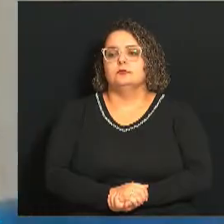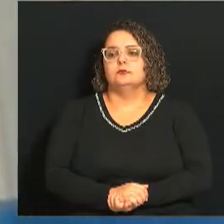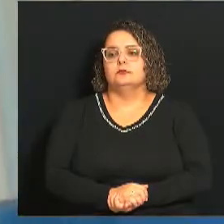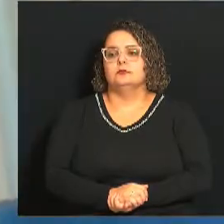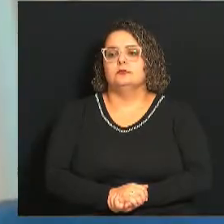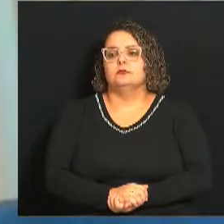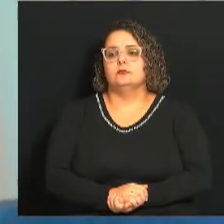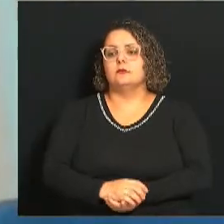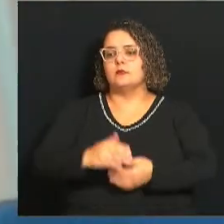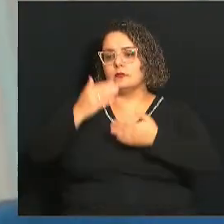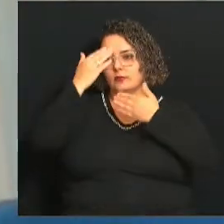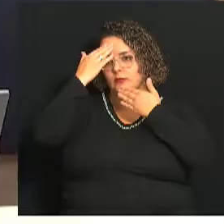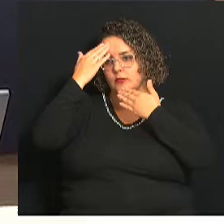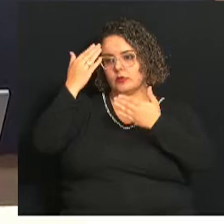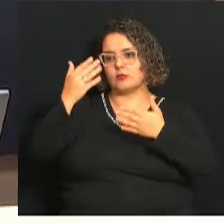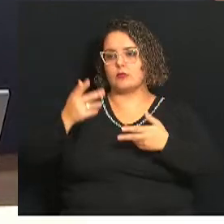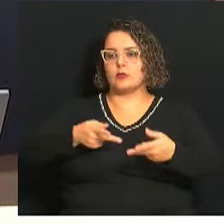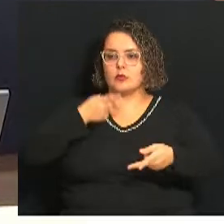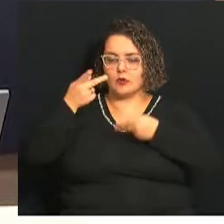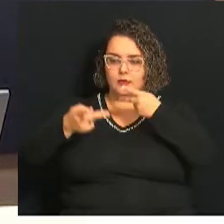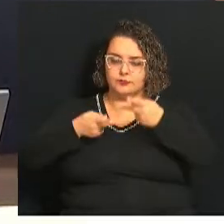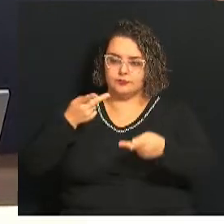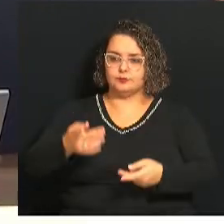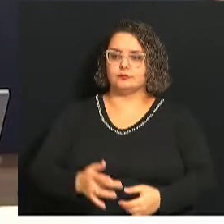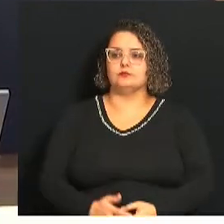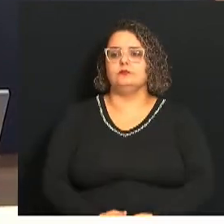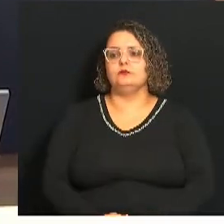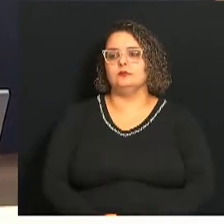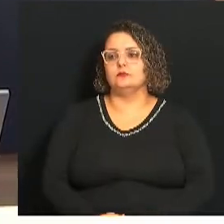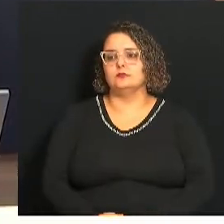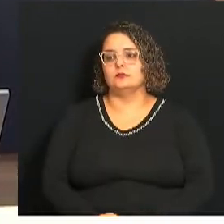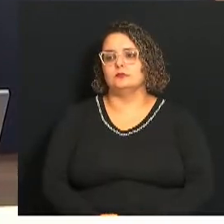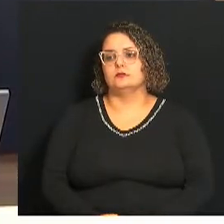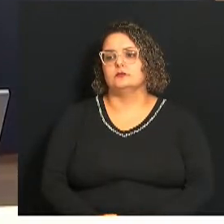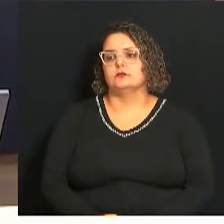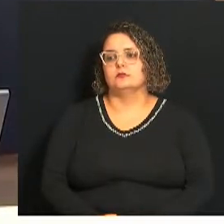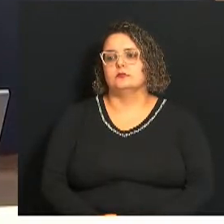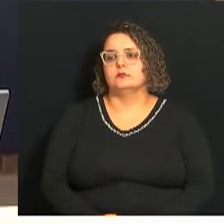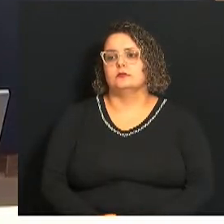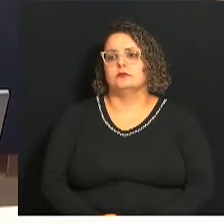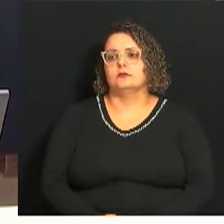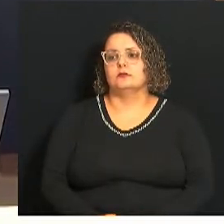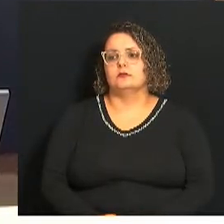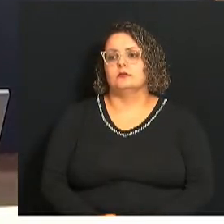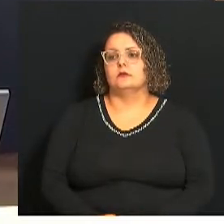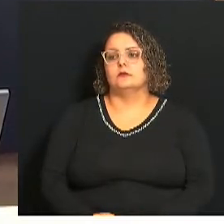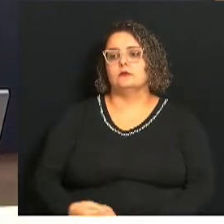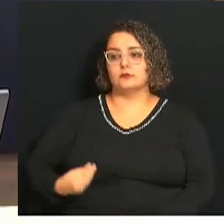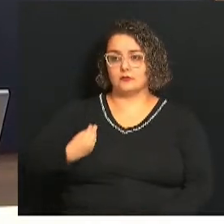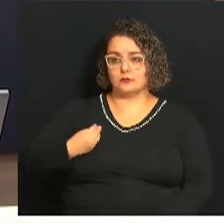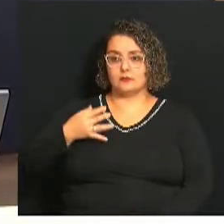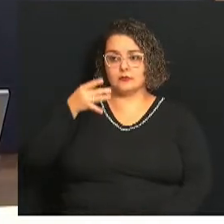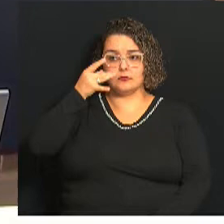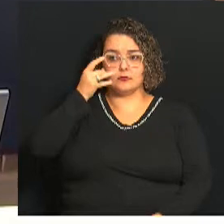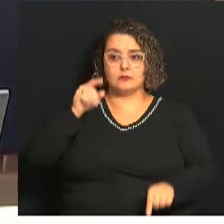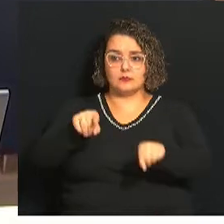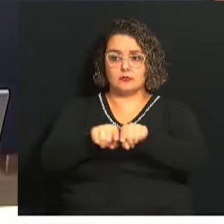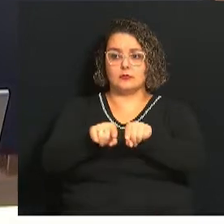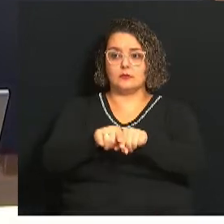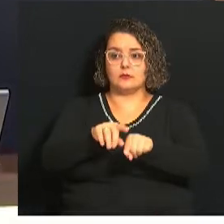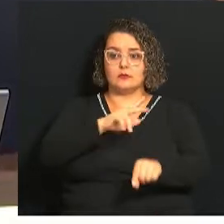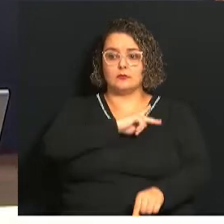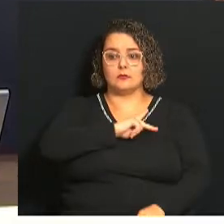Agradeço inicialmente essa explanação. Eu quero também comunicar e dizer que está presente também a presidente